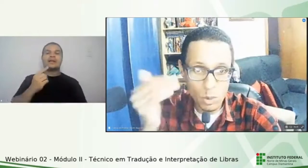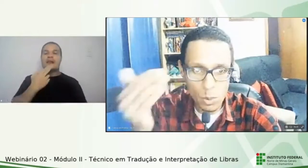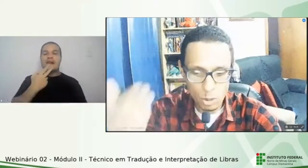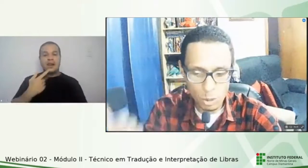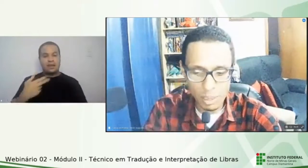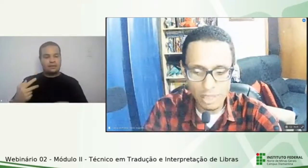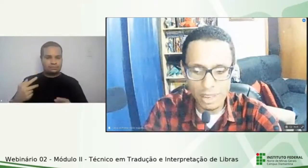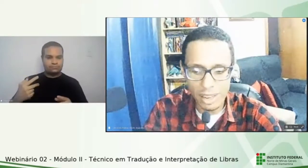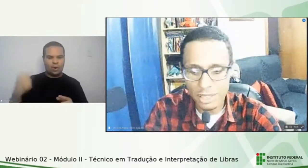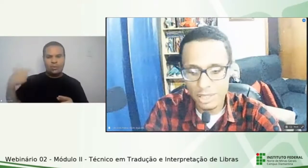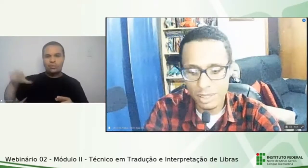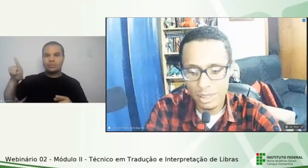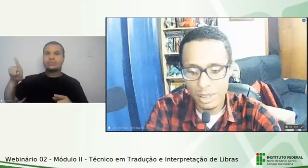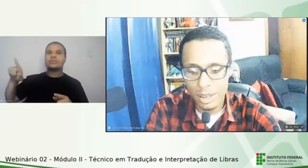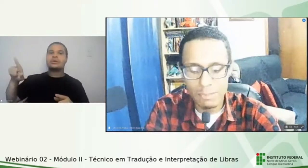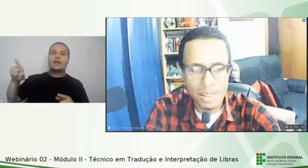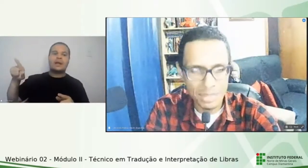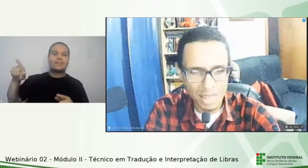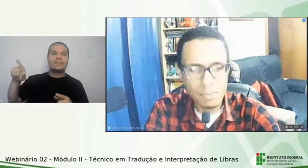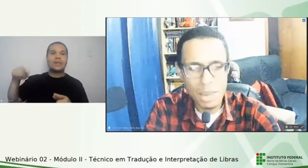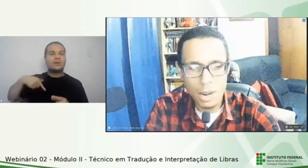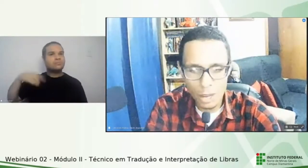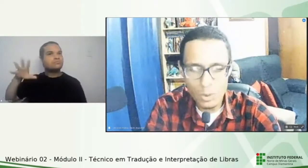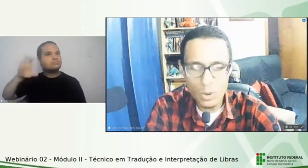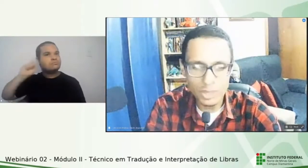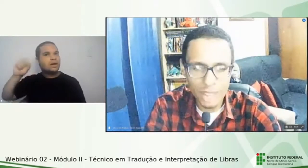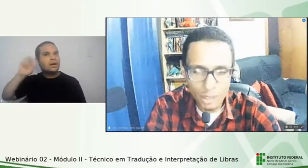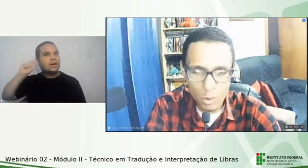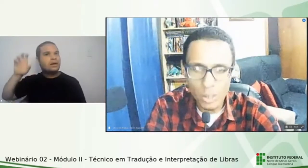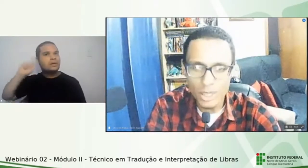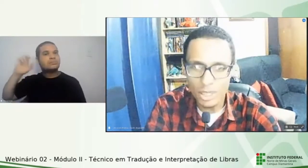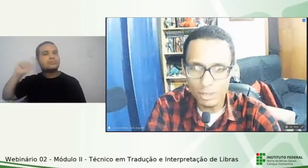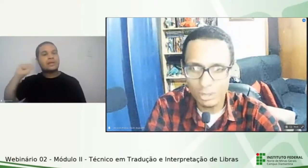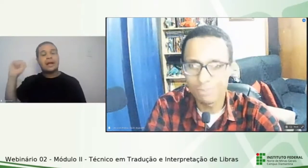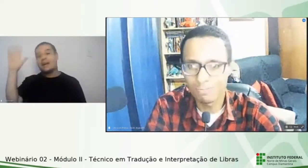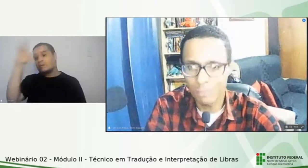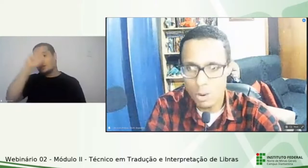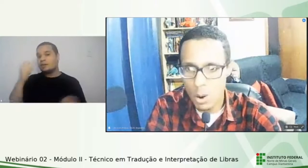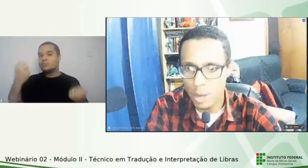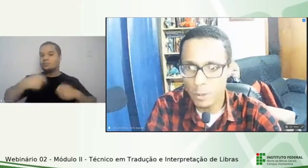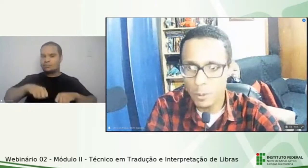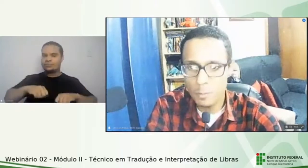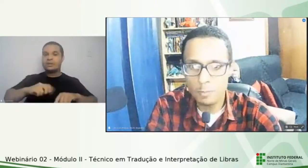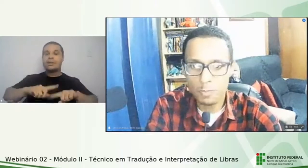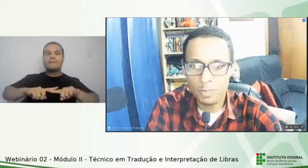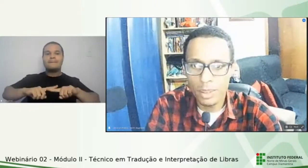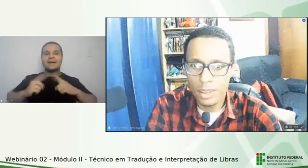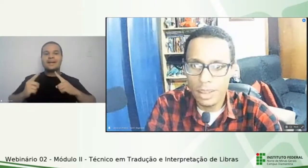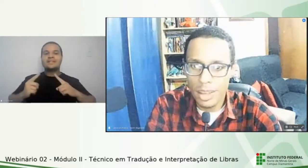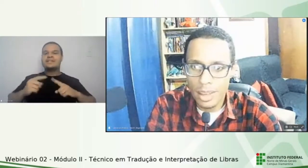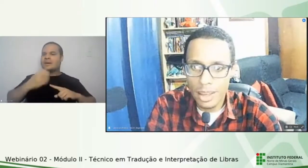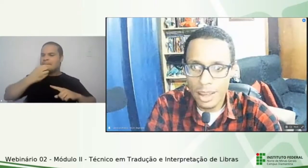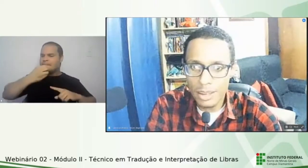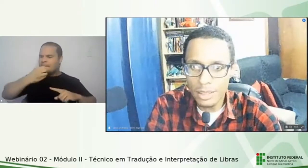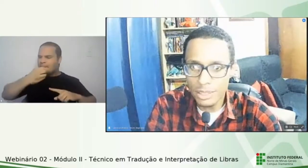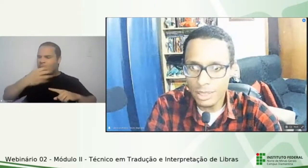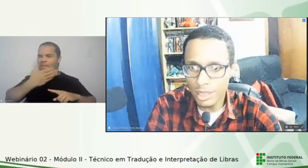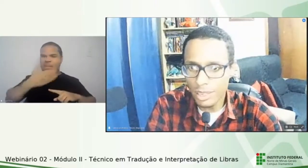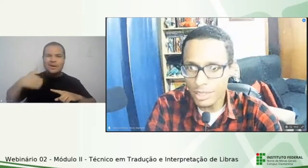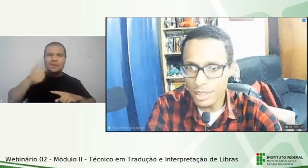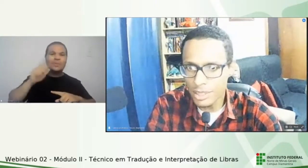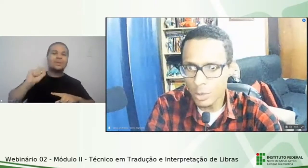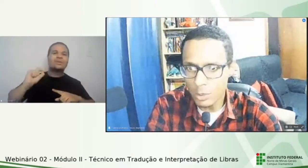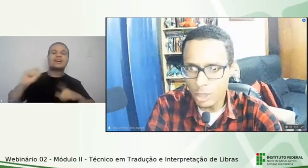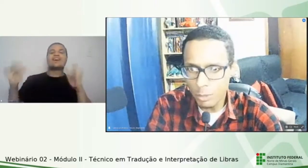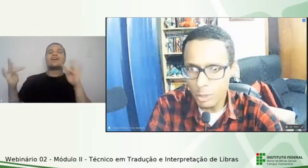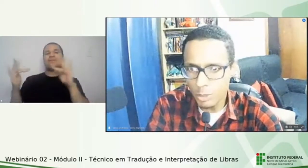fazendo cursos pela internet. Mas nada melhor que um contato com um nativo. Concordo? A Cristina, ela